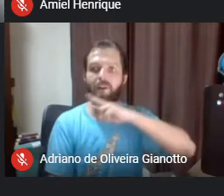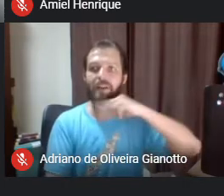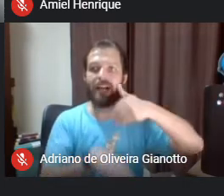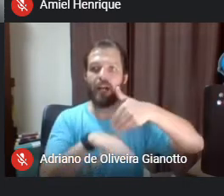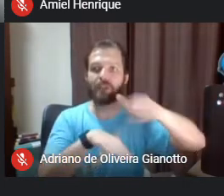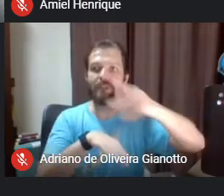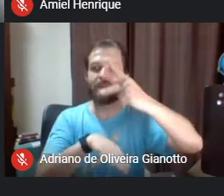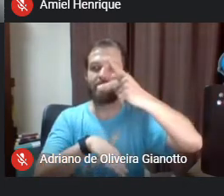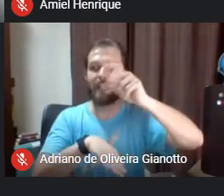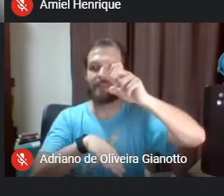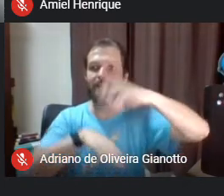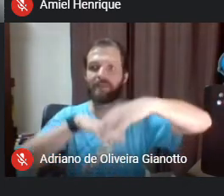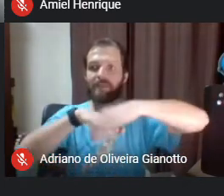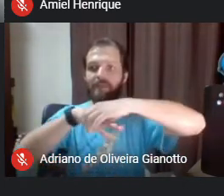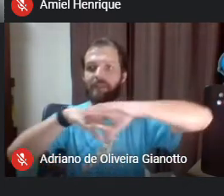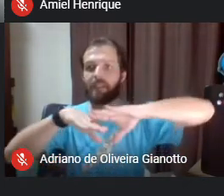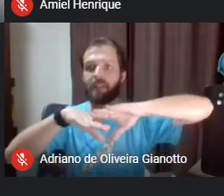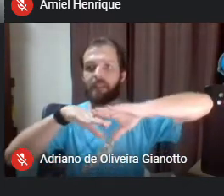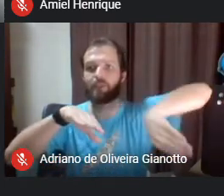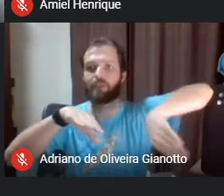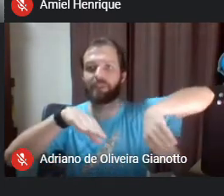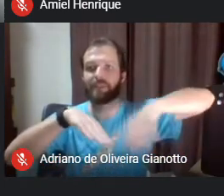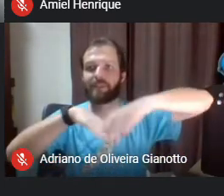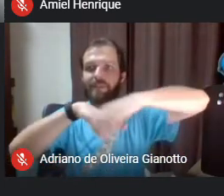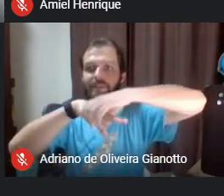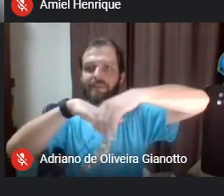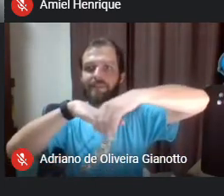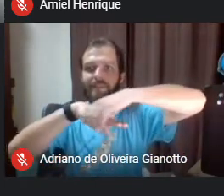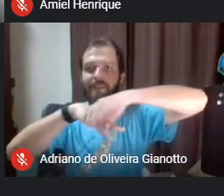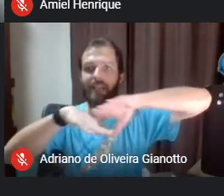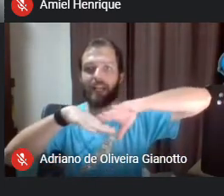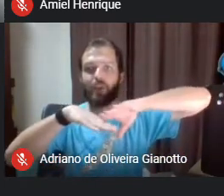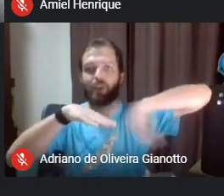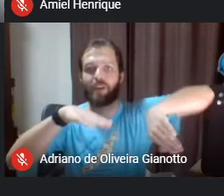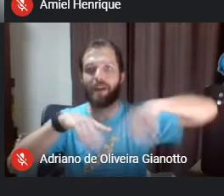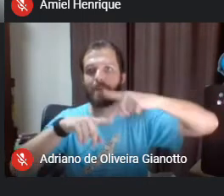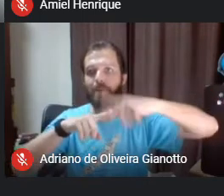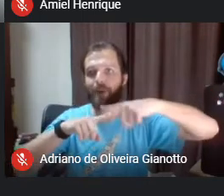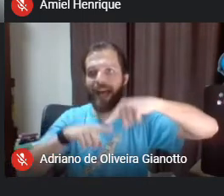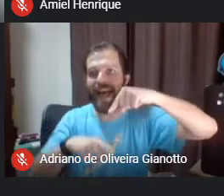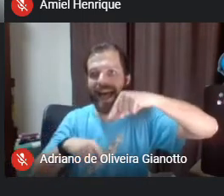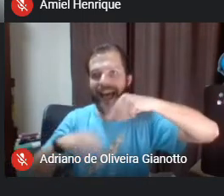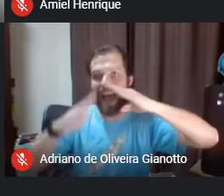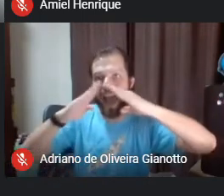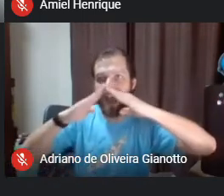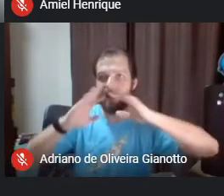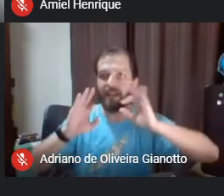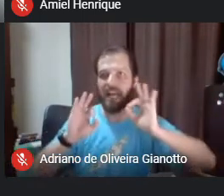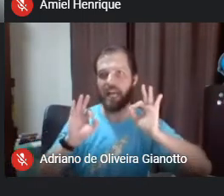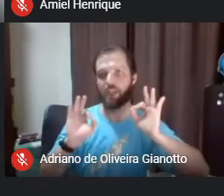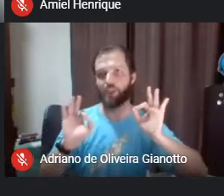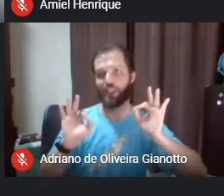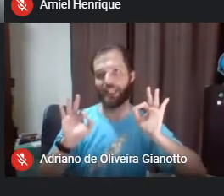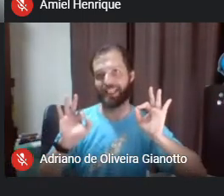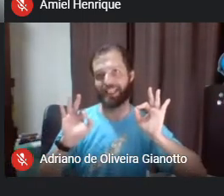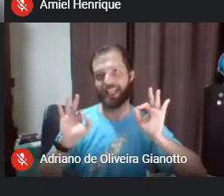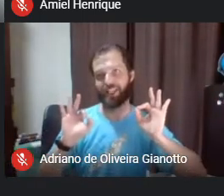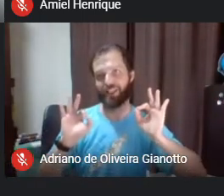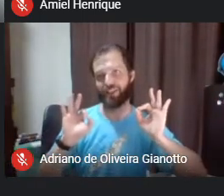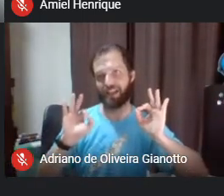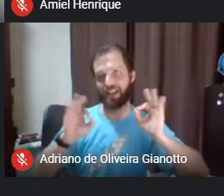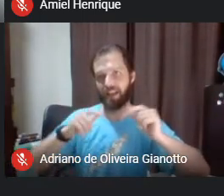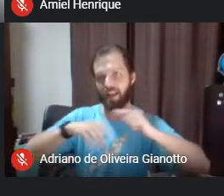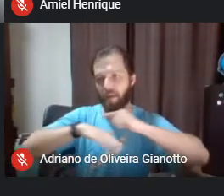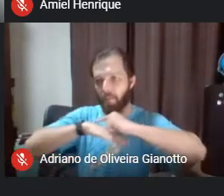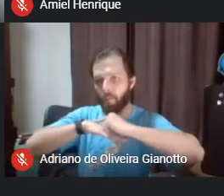E aí, enfim, né? Aí ele falou, por gentileza, venha, tira seus sapatos, né, porque a casa